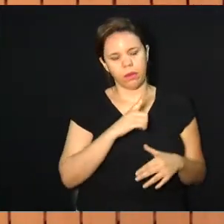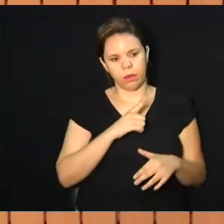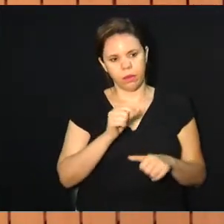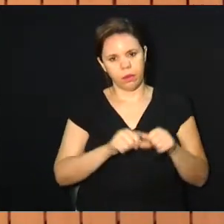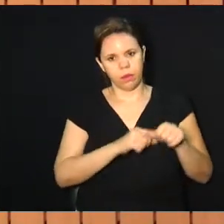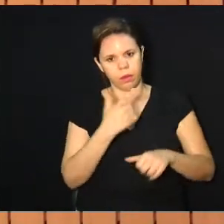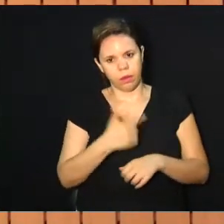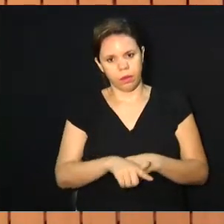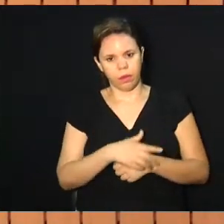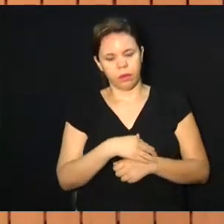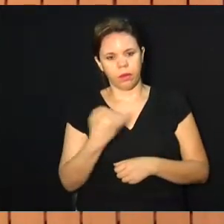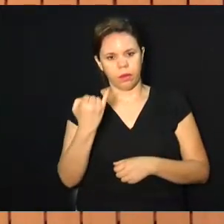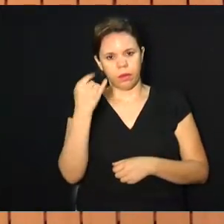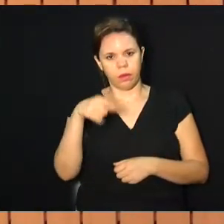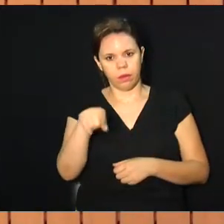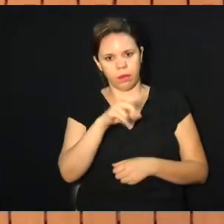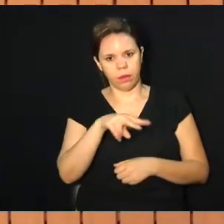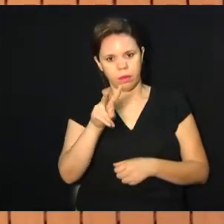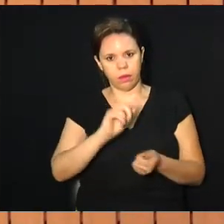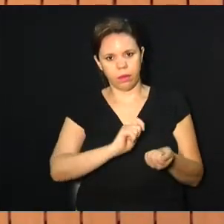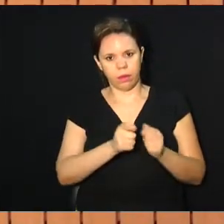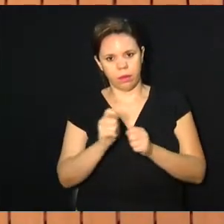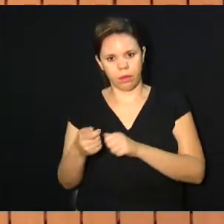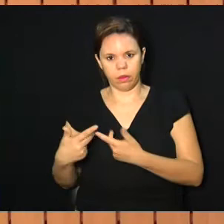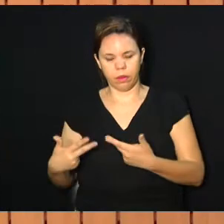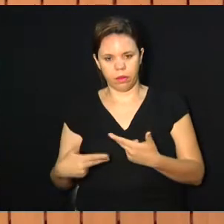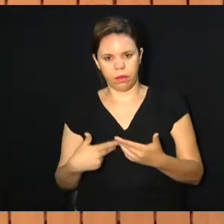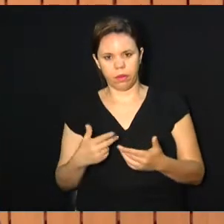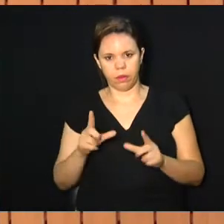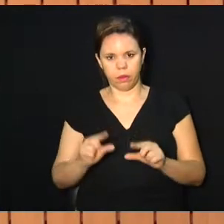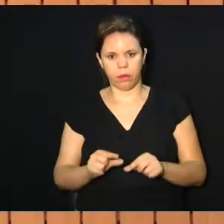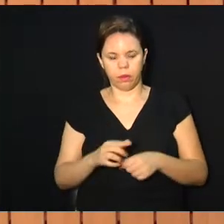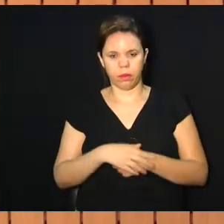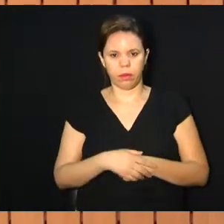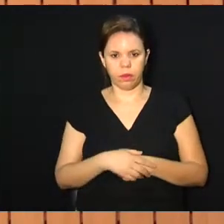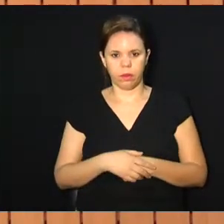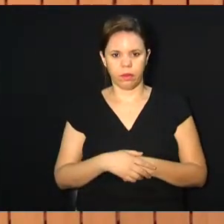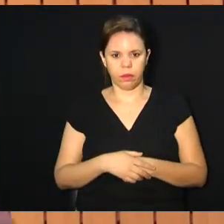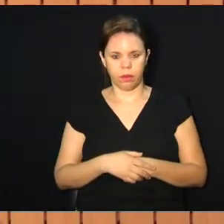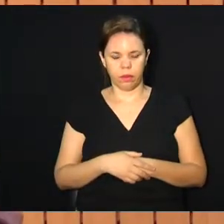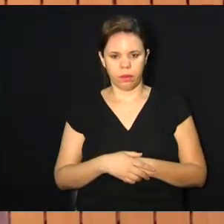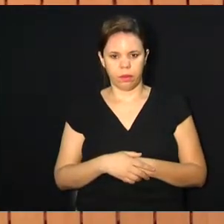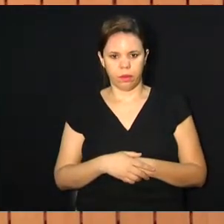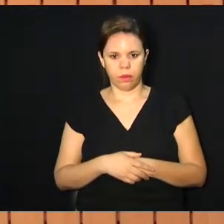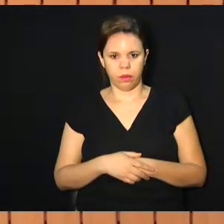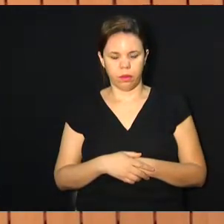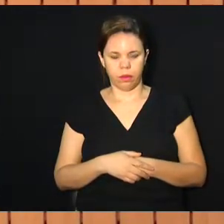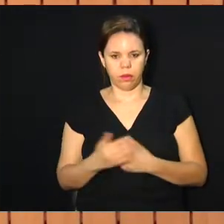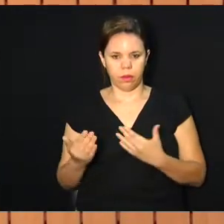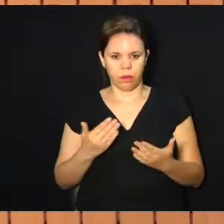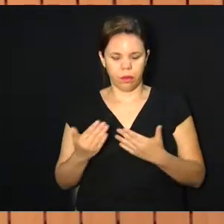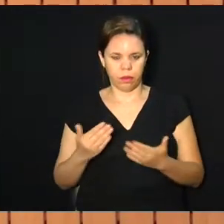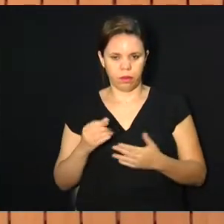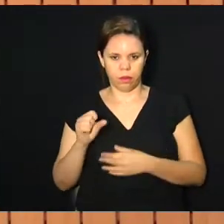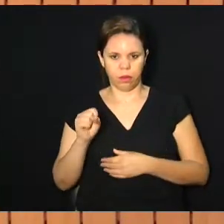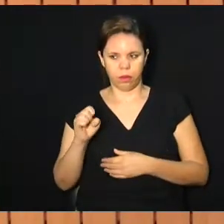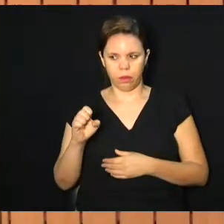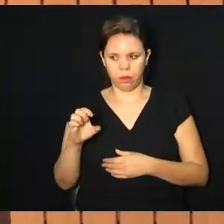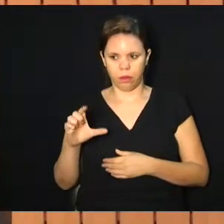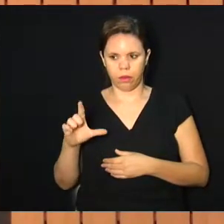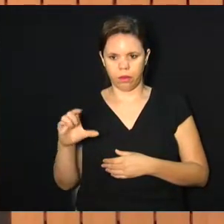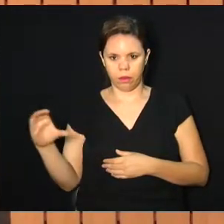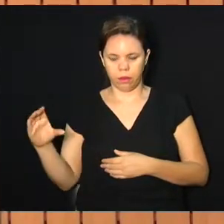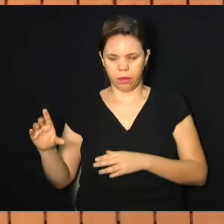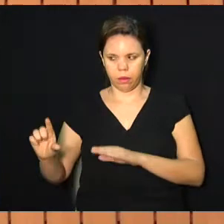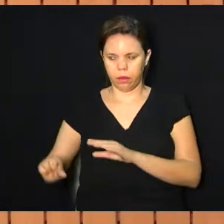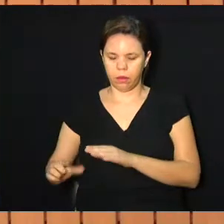refeito, é importante ver se vai estar readequado isso para uma Selic menor, né, para uma taxa comparada com uma Selic menor, né, que eles fizeram,